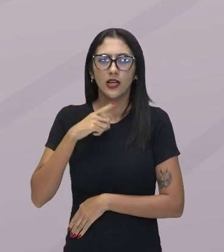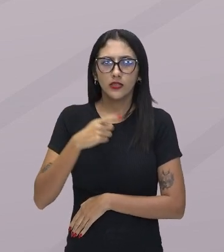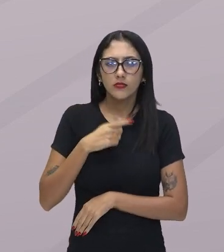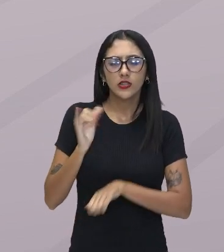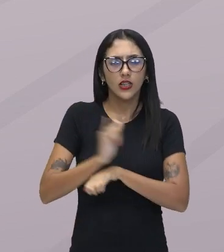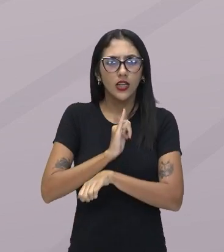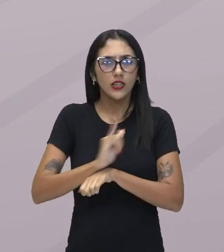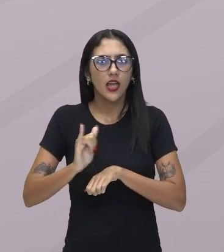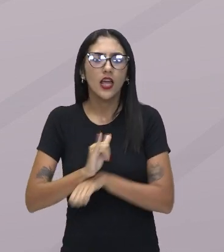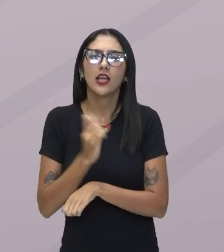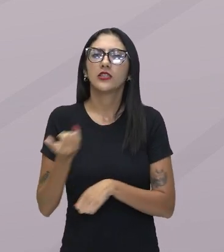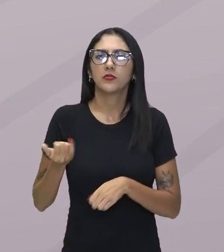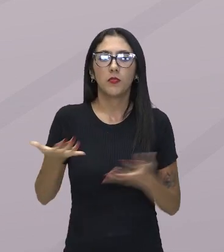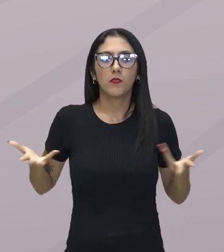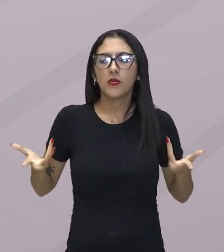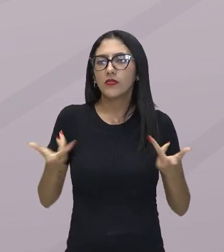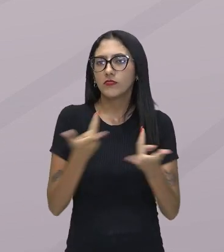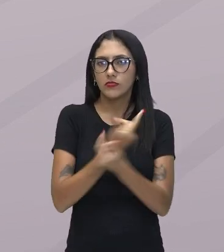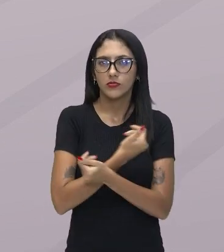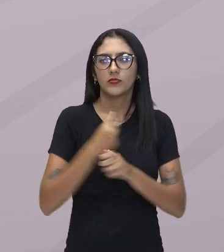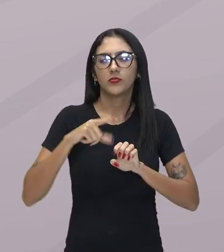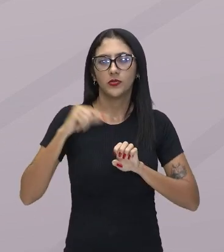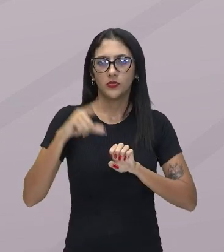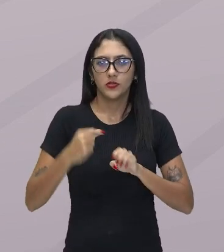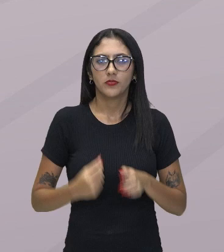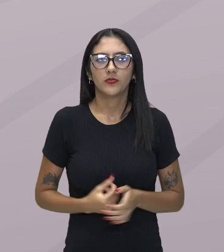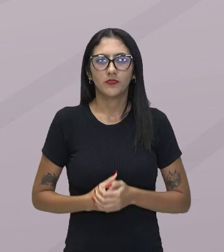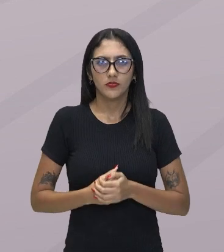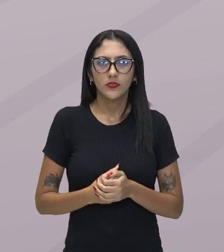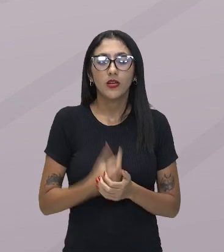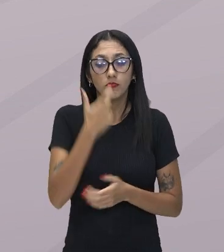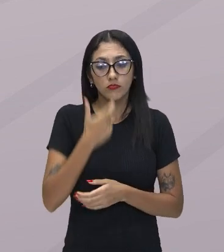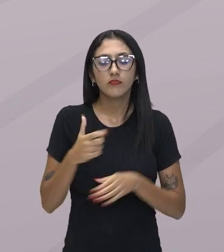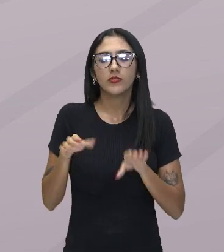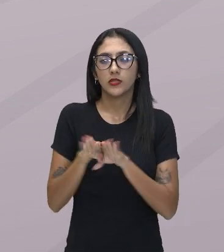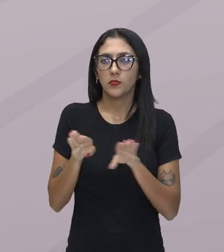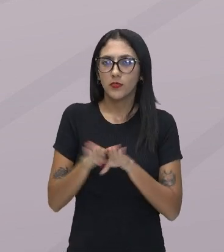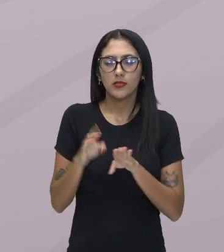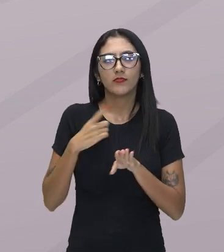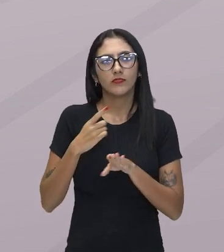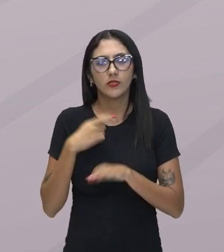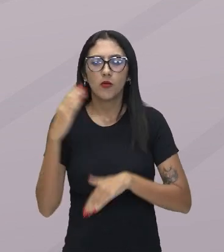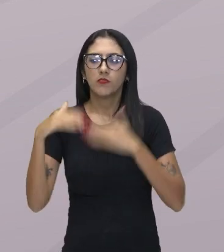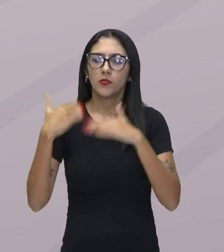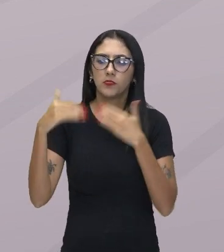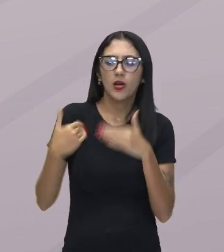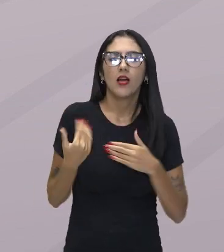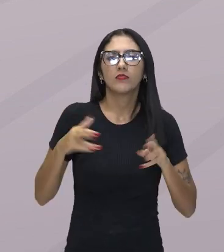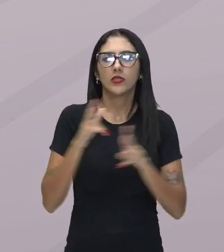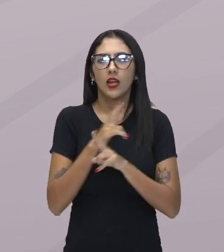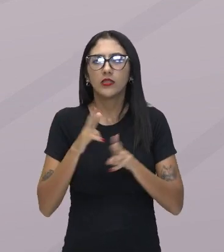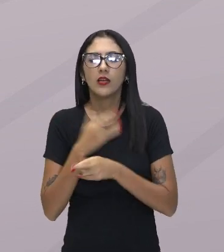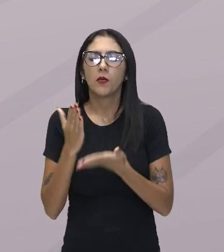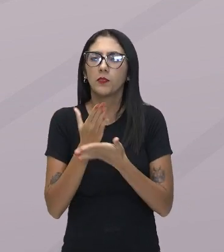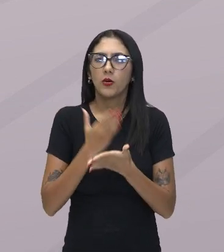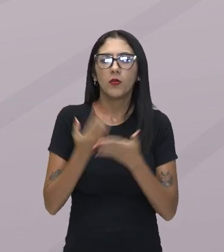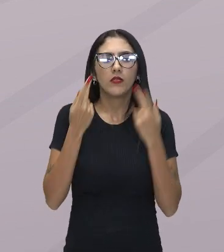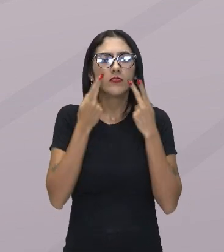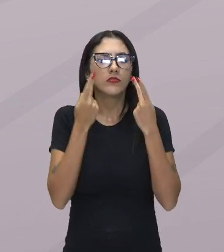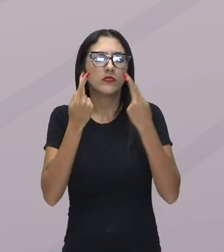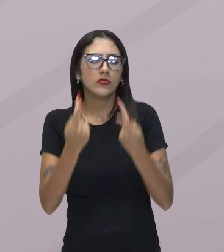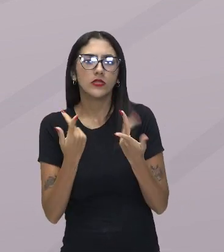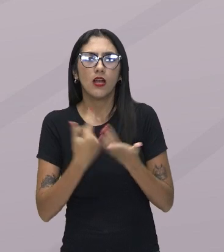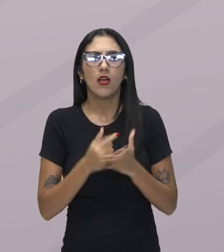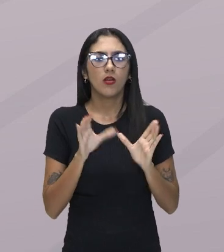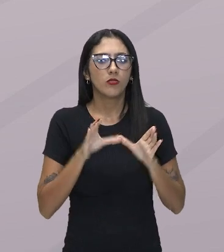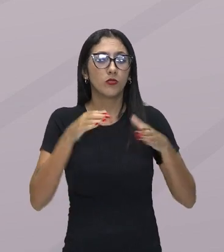o sucesso no empreendedorismo, né? Eu também tenho buscado me envolver nesse aspecto, participando aí de alguns eventos, grupos de